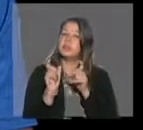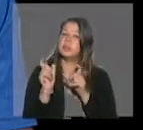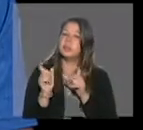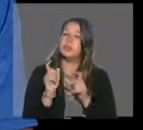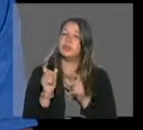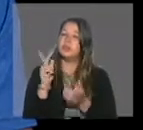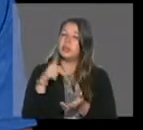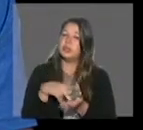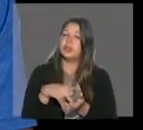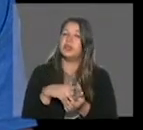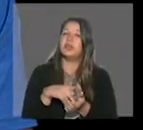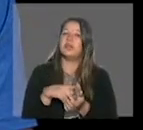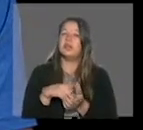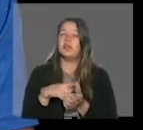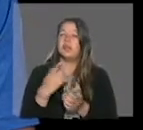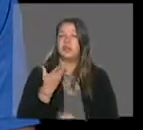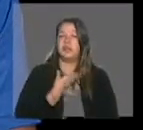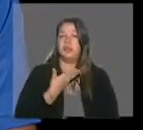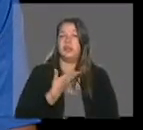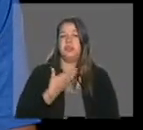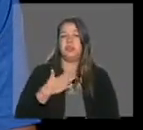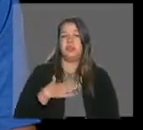original do Jefferson Pedro, um amigo meu,